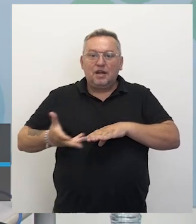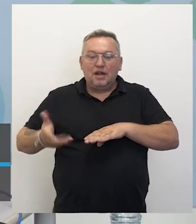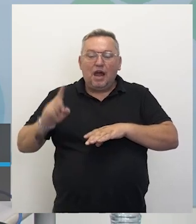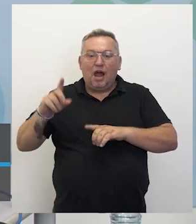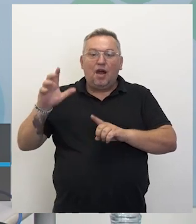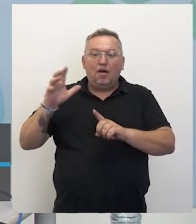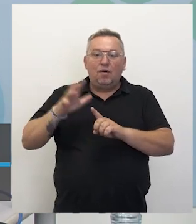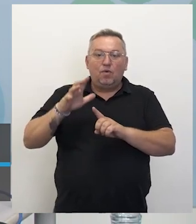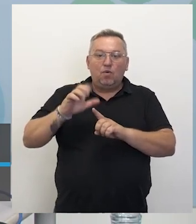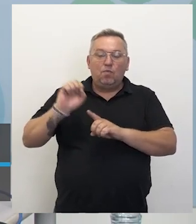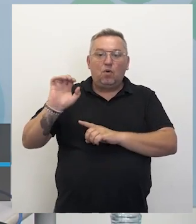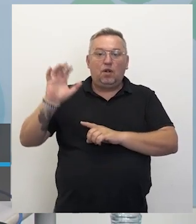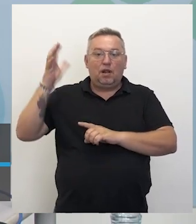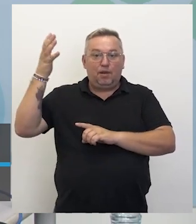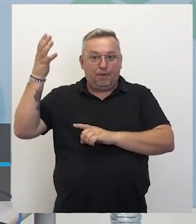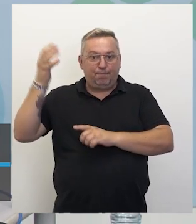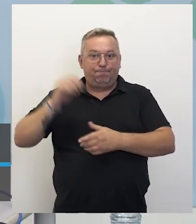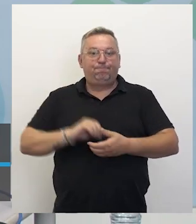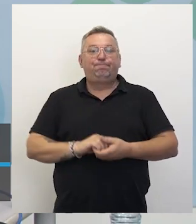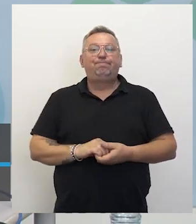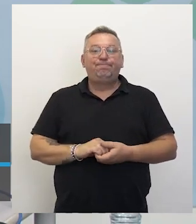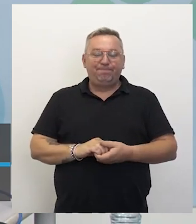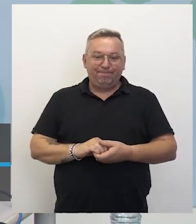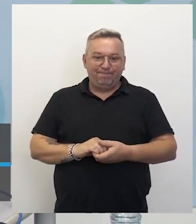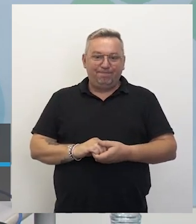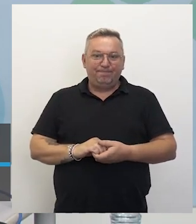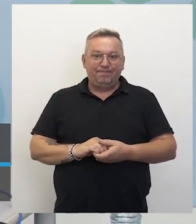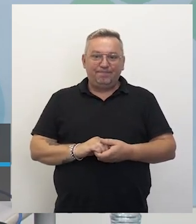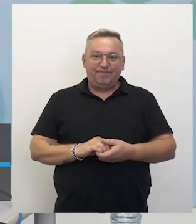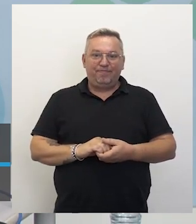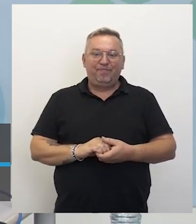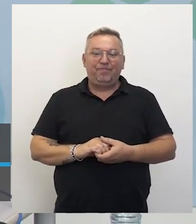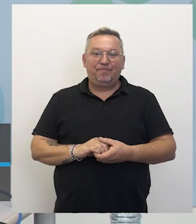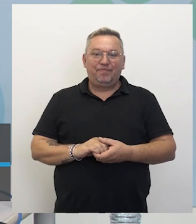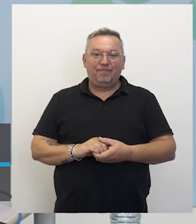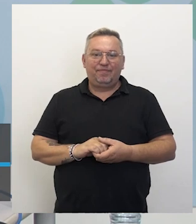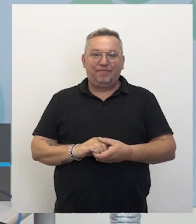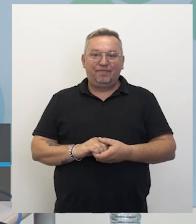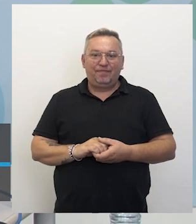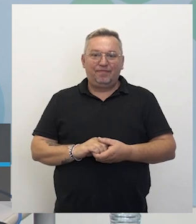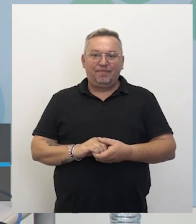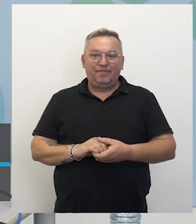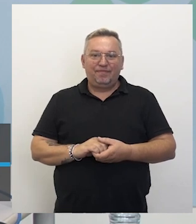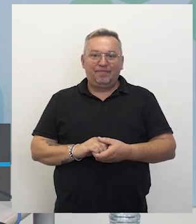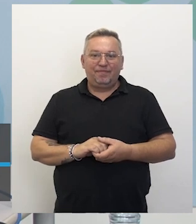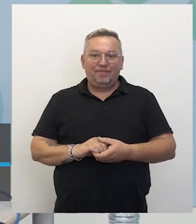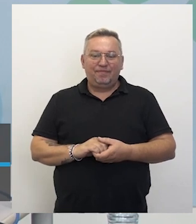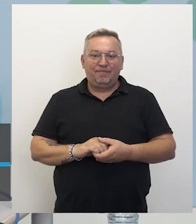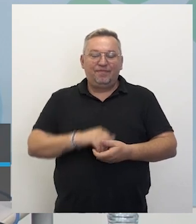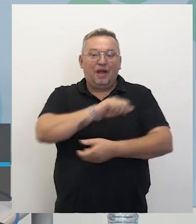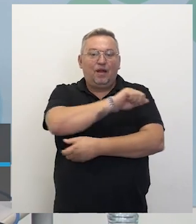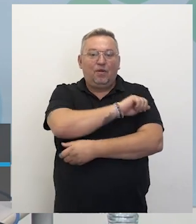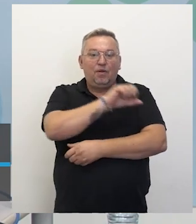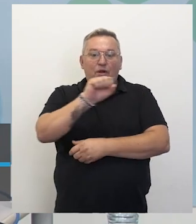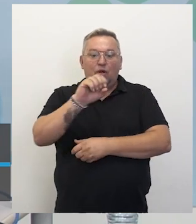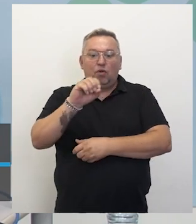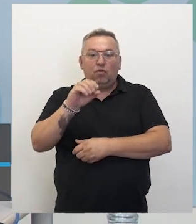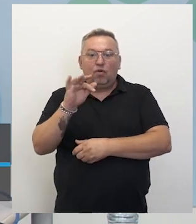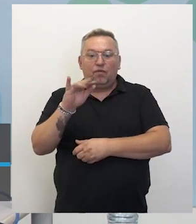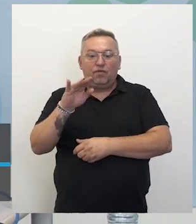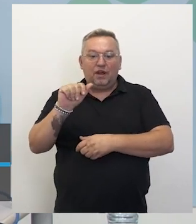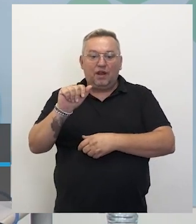influenciadas pelo clima. Oba! Depois, deixa eu ver aqui o que mais. A aluna Sofia. Ô,